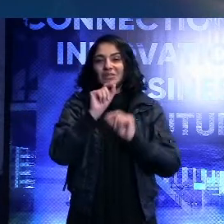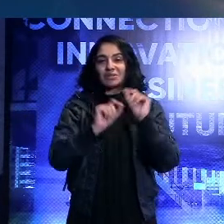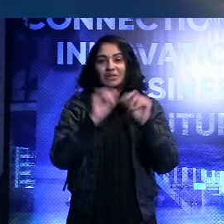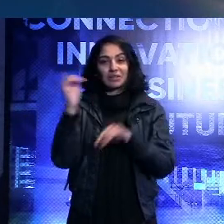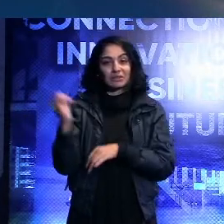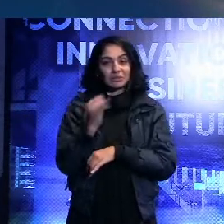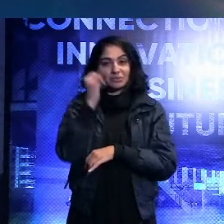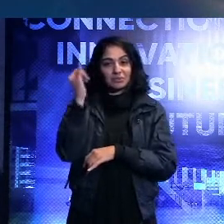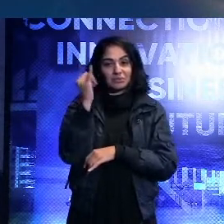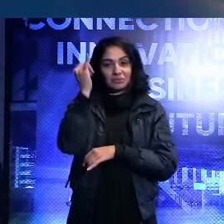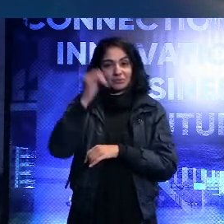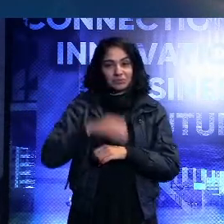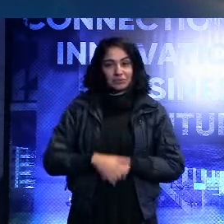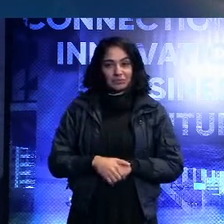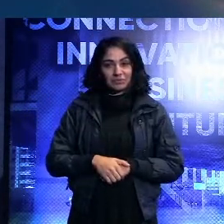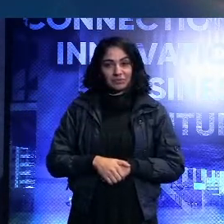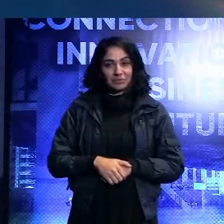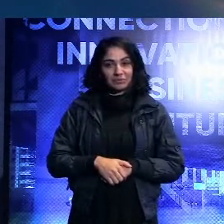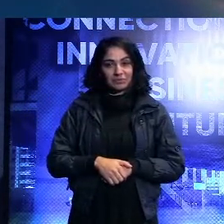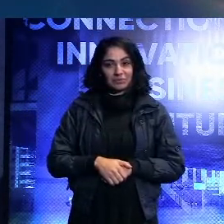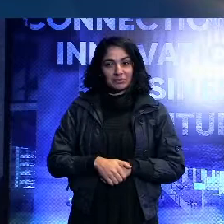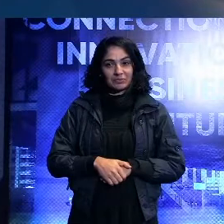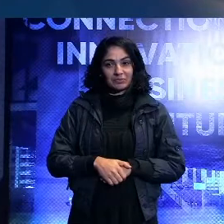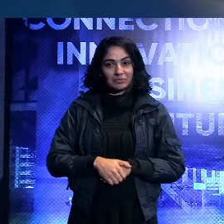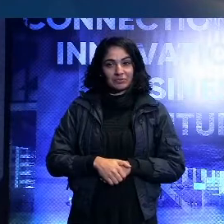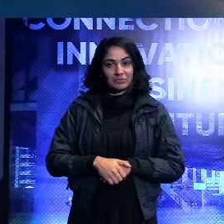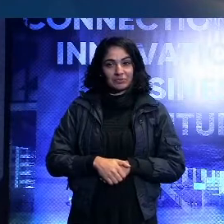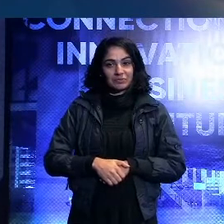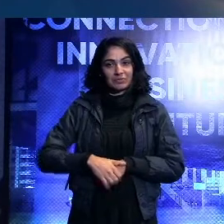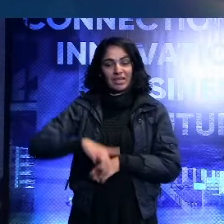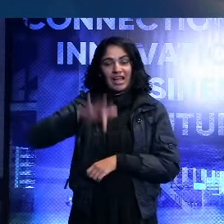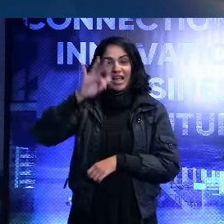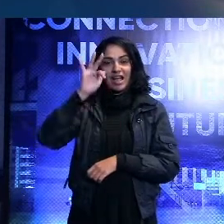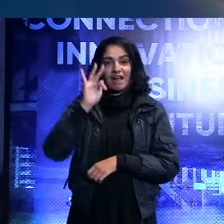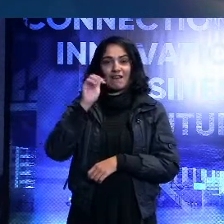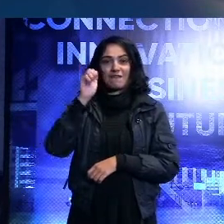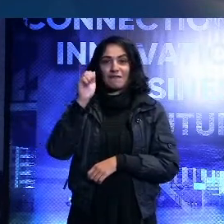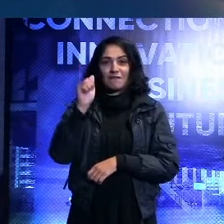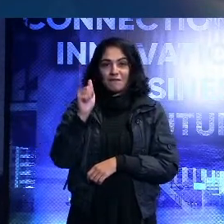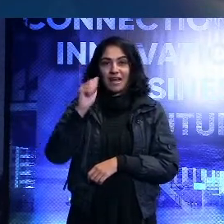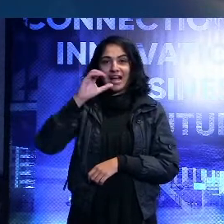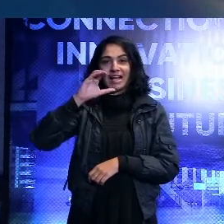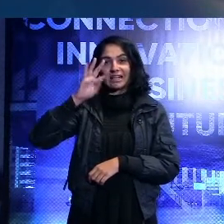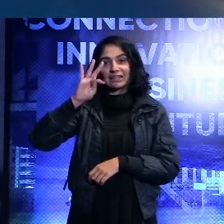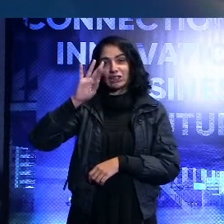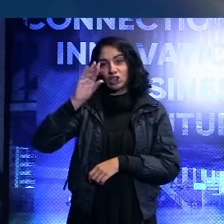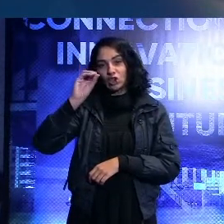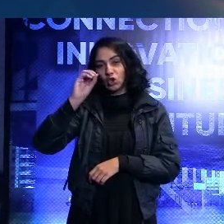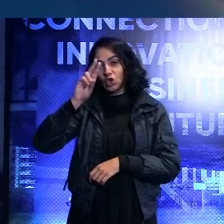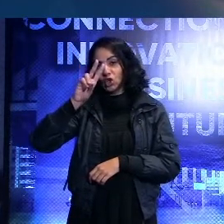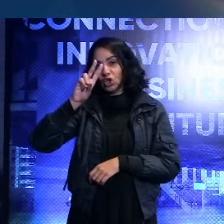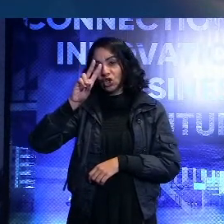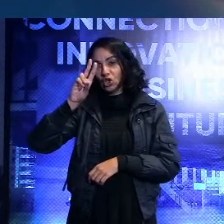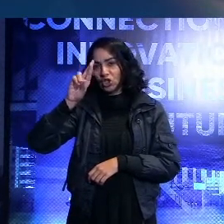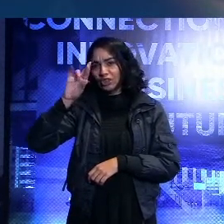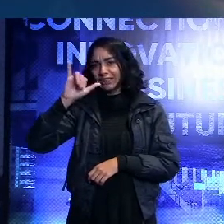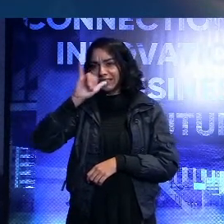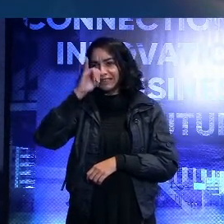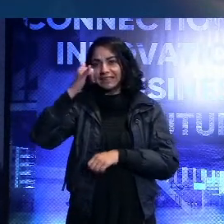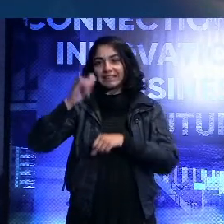e o Strategy, quando usar e principalmente quando não usar. Na verdade, eu tenho que usar o passador de slide, né?